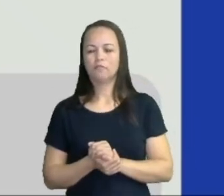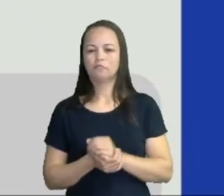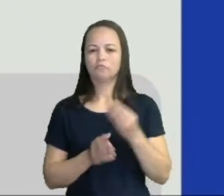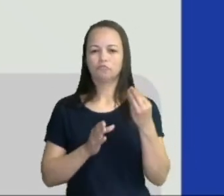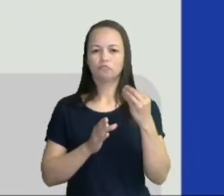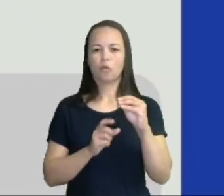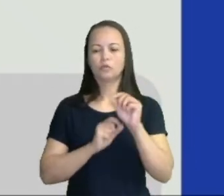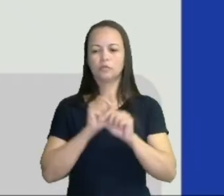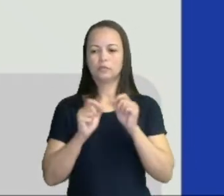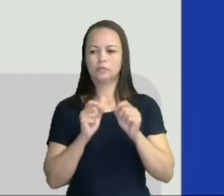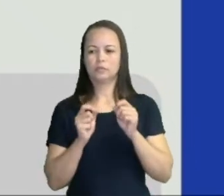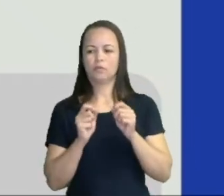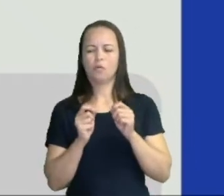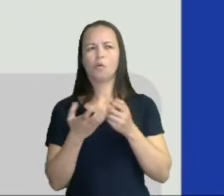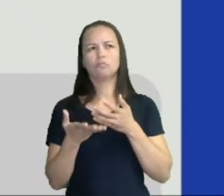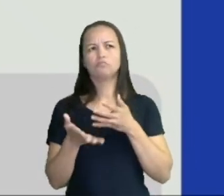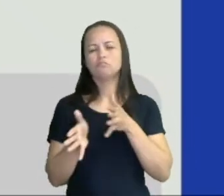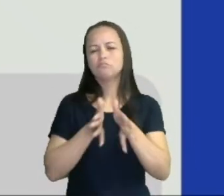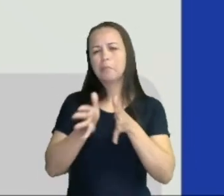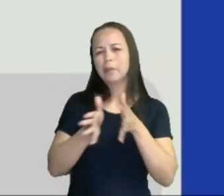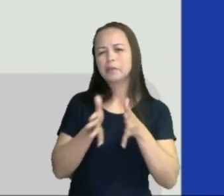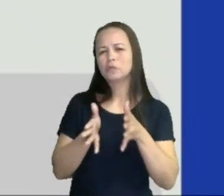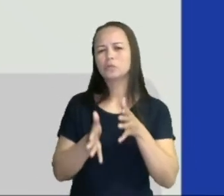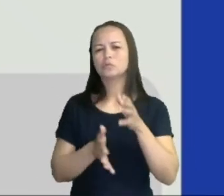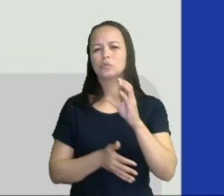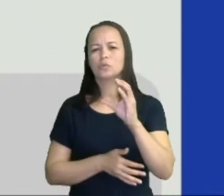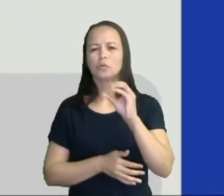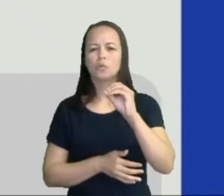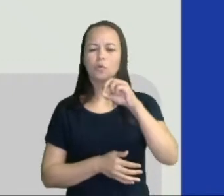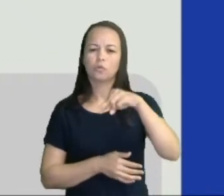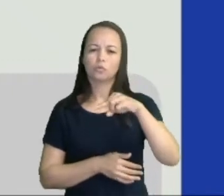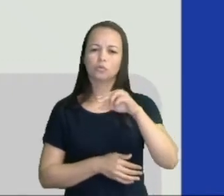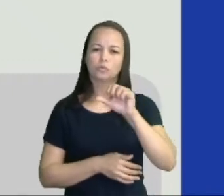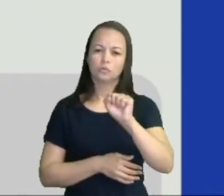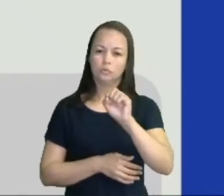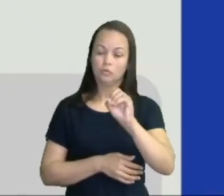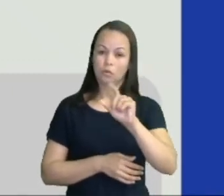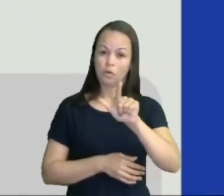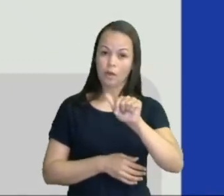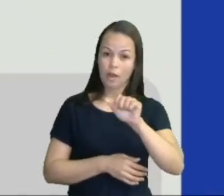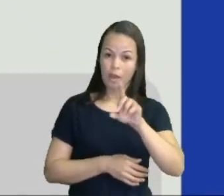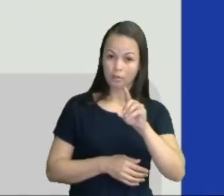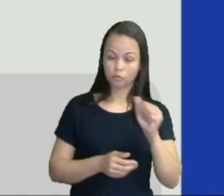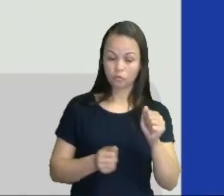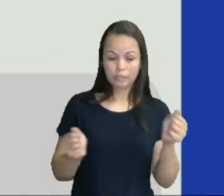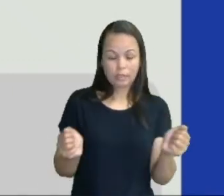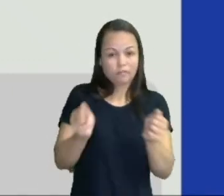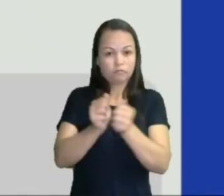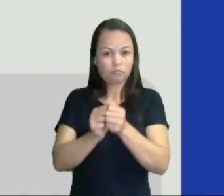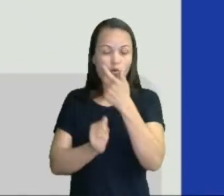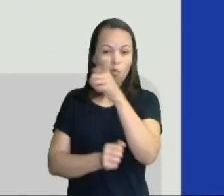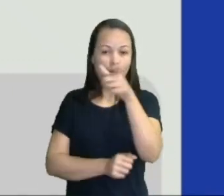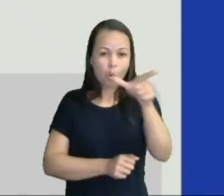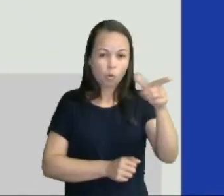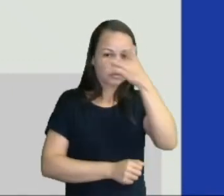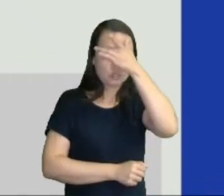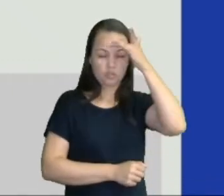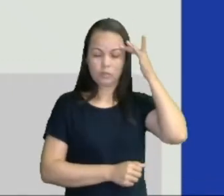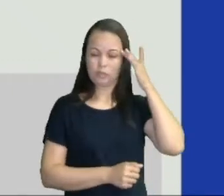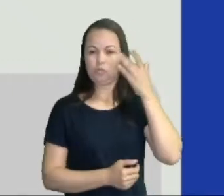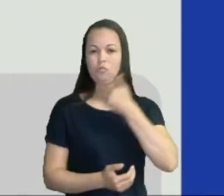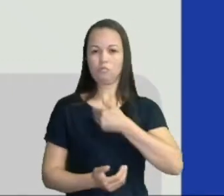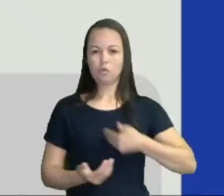esse período, conhecido como período consulado, é onde Napoleão governa com outros cônsules, mas ele